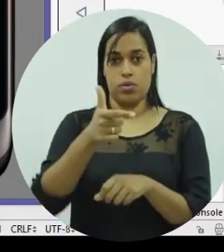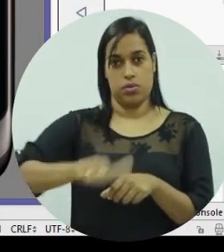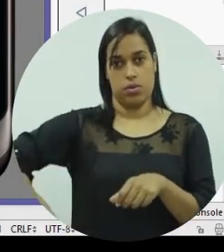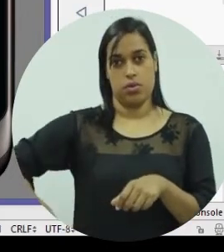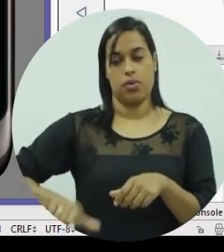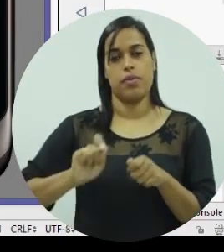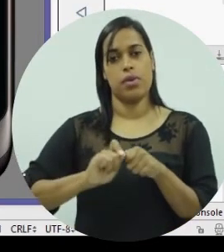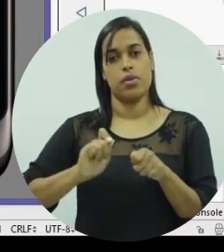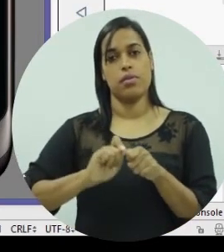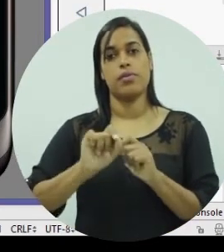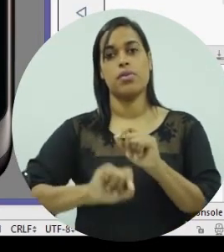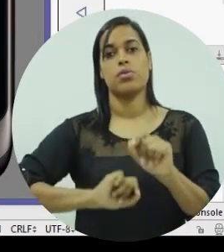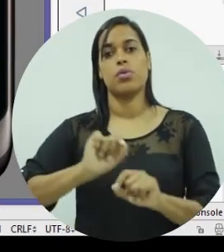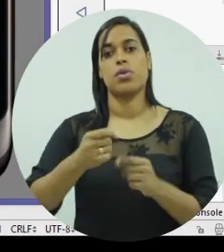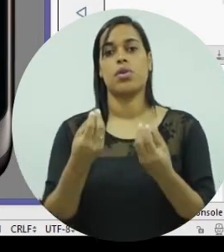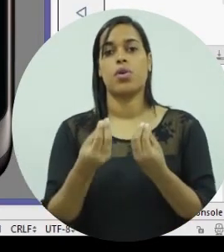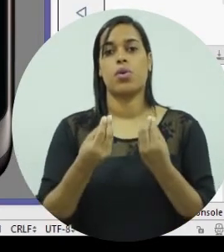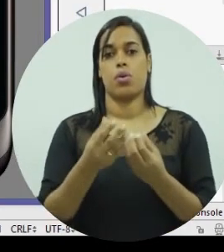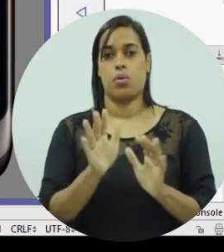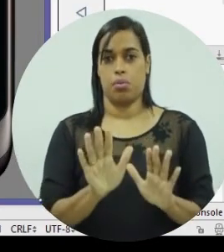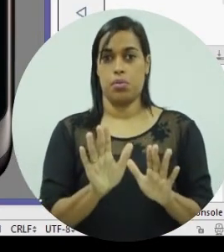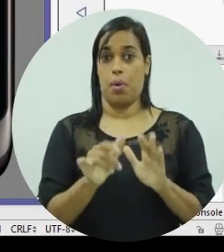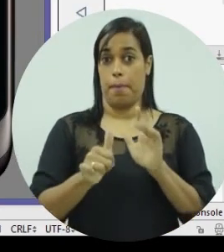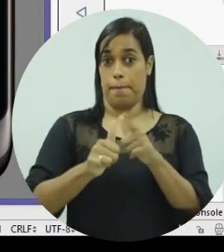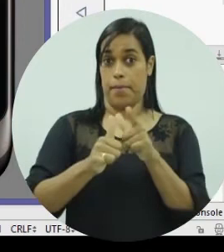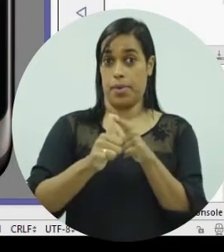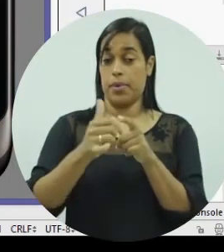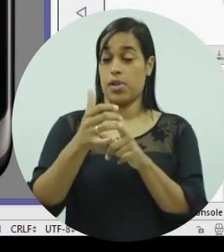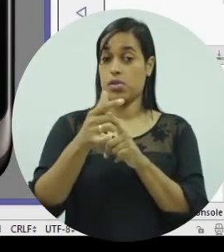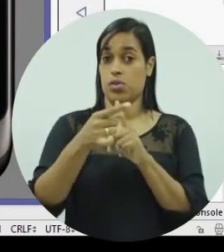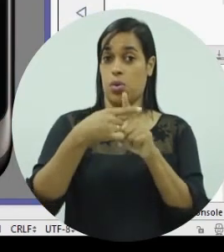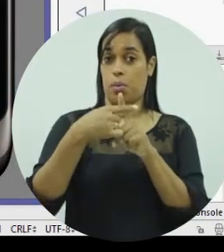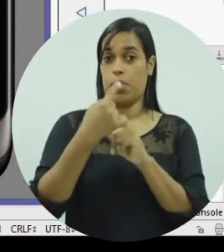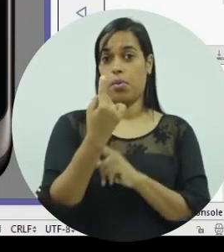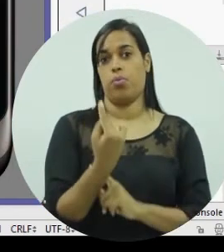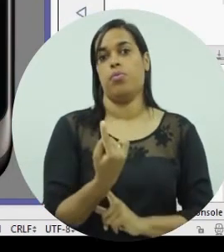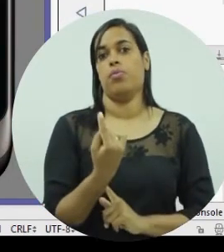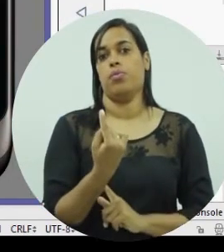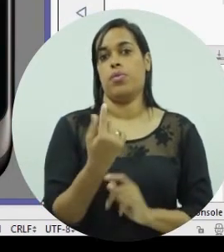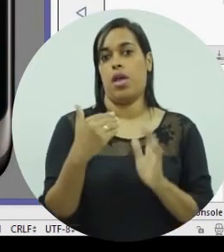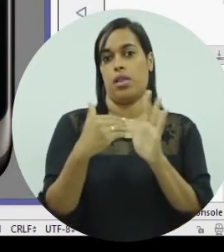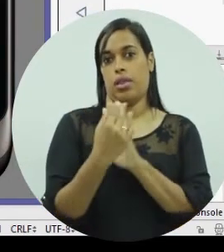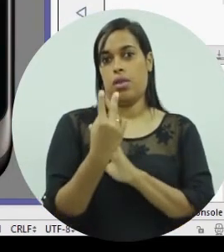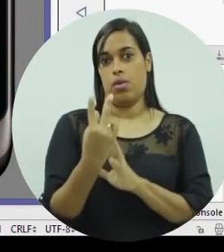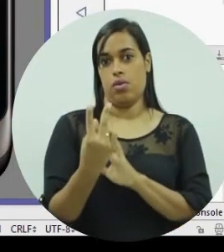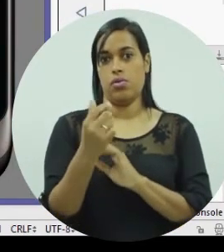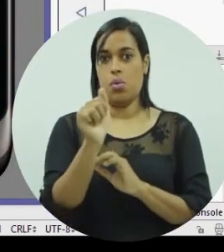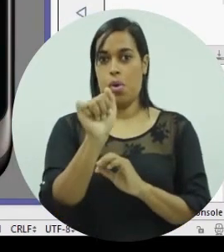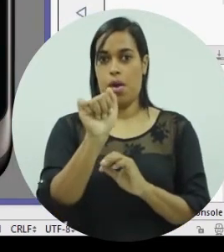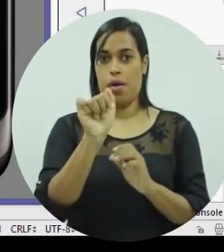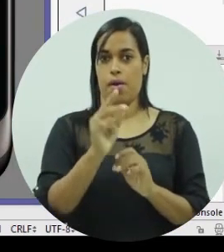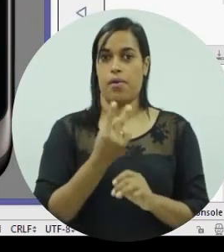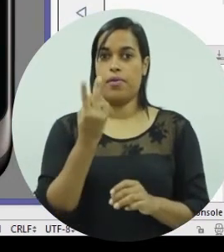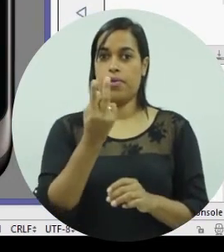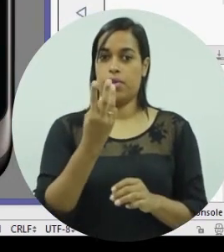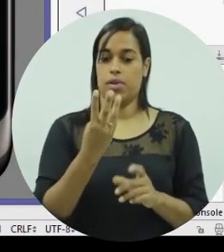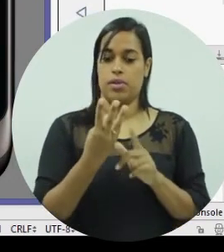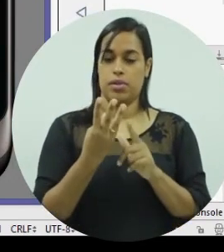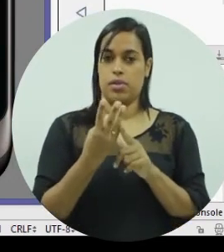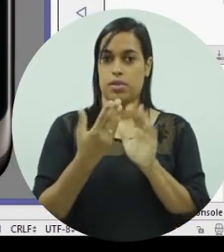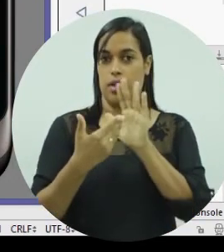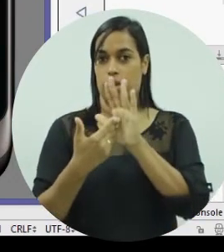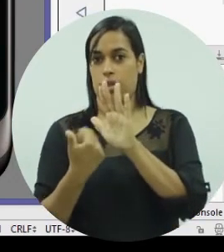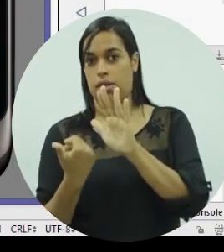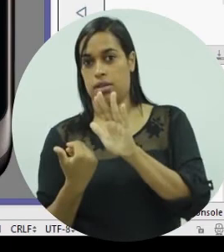faz como? Ele primeiro soma 1 ao 2, então o A vai valer 3. Ele